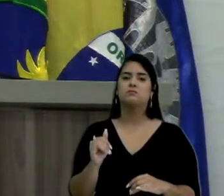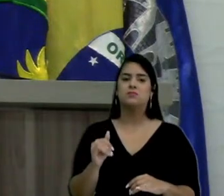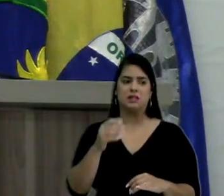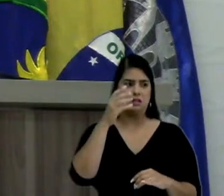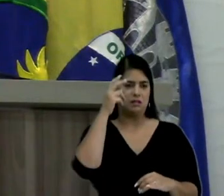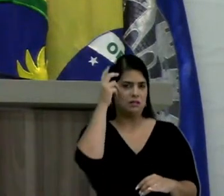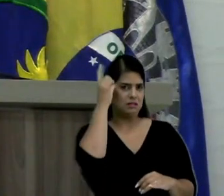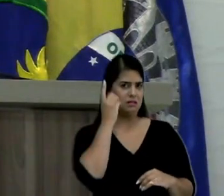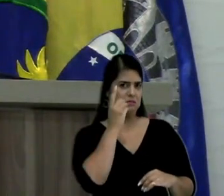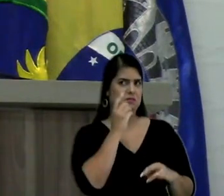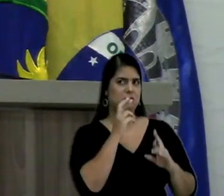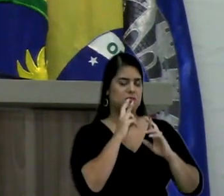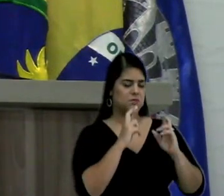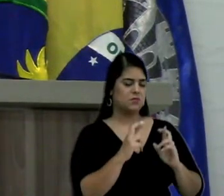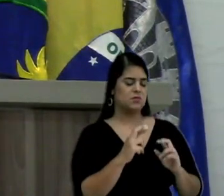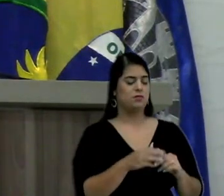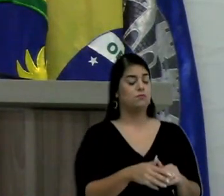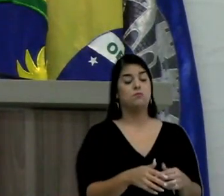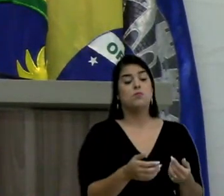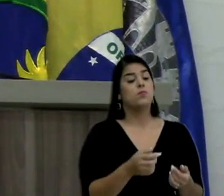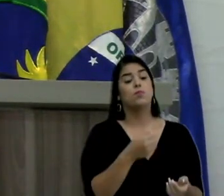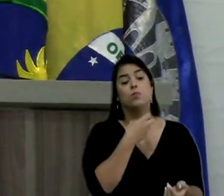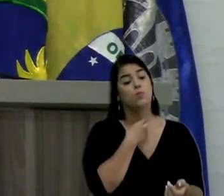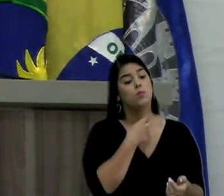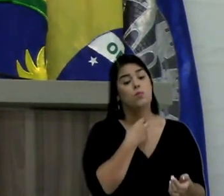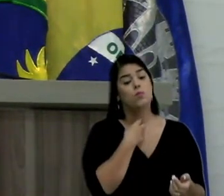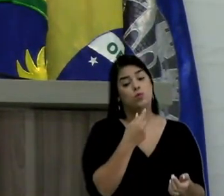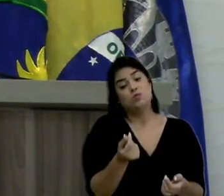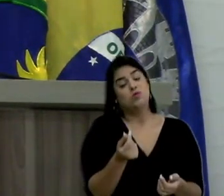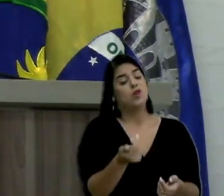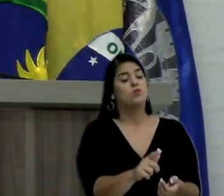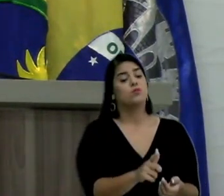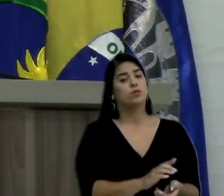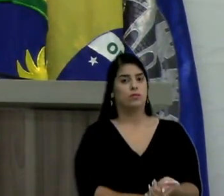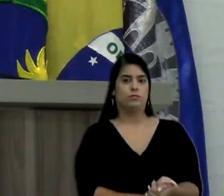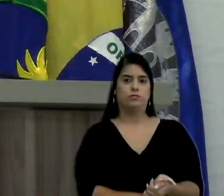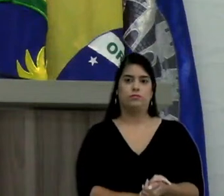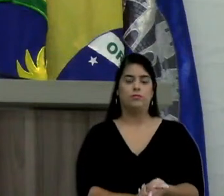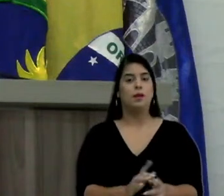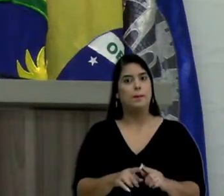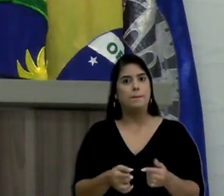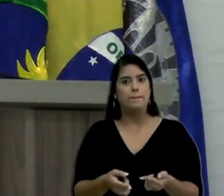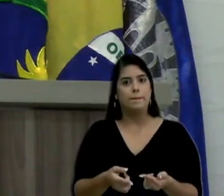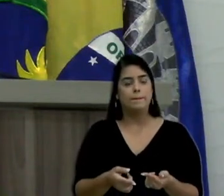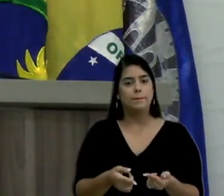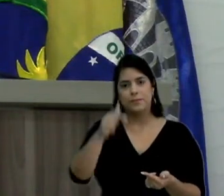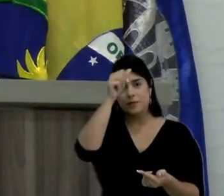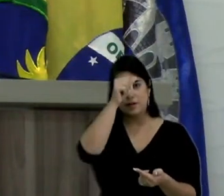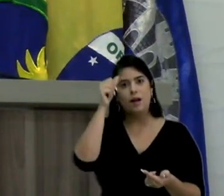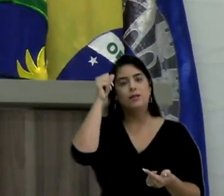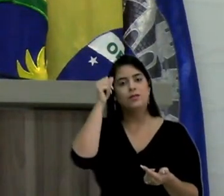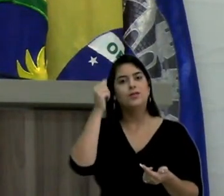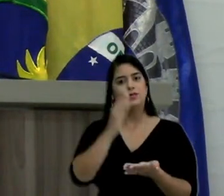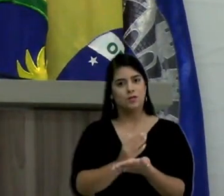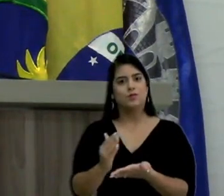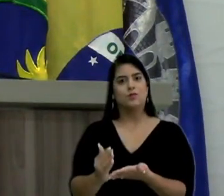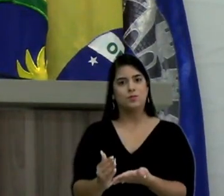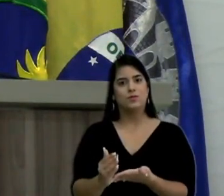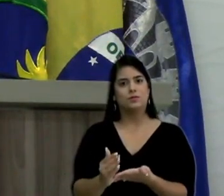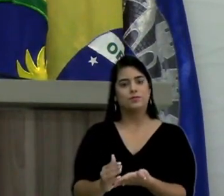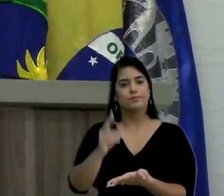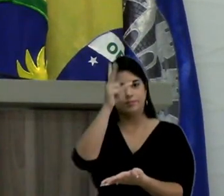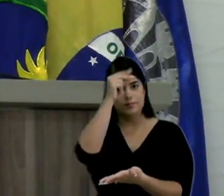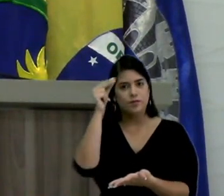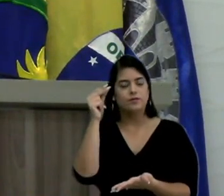Deus Alexandre entrou e tá aí atendendo 4 anos 3 anos e 4